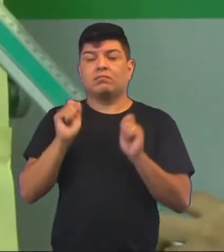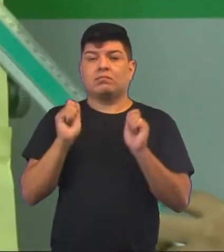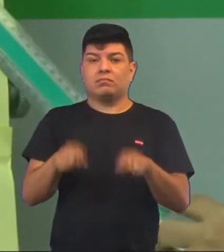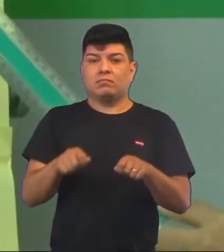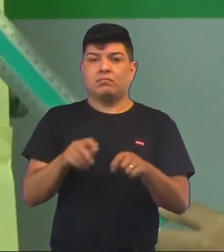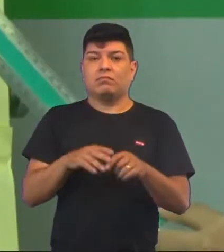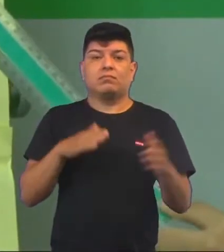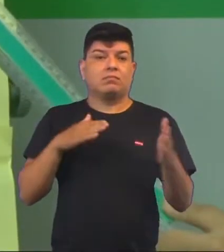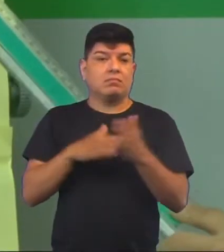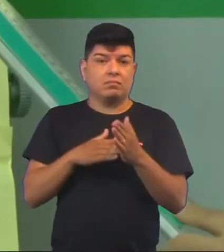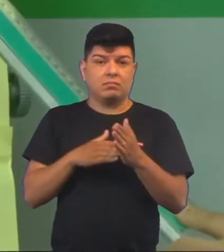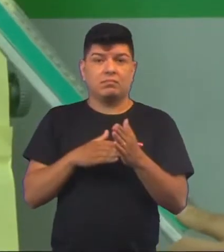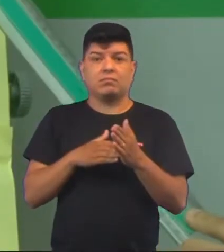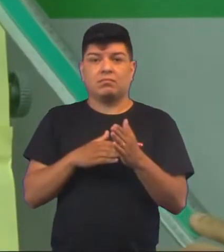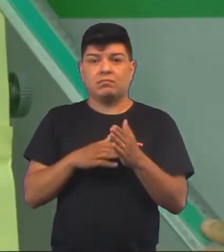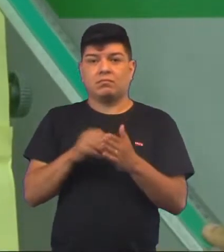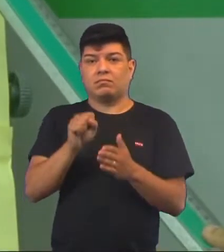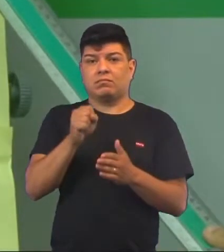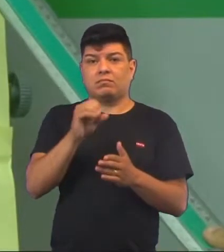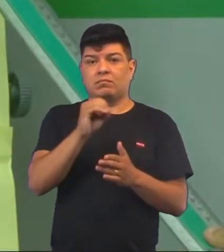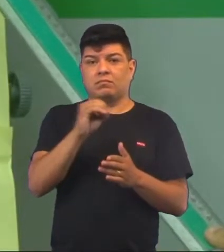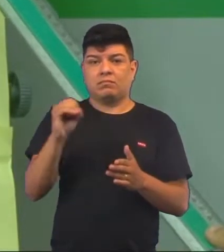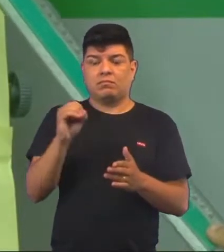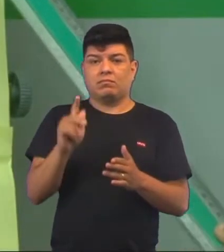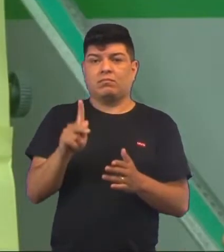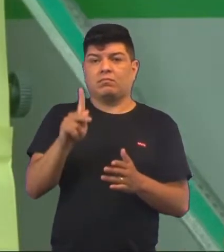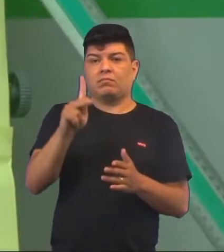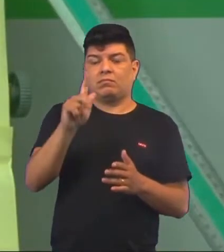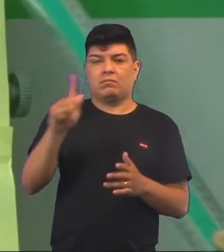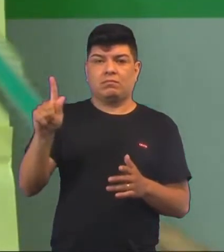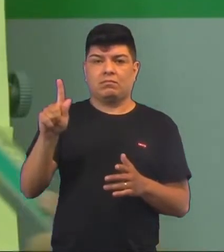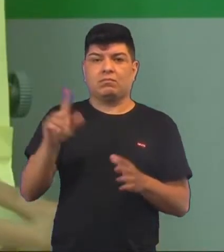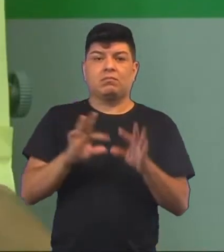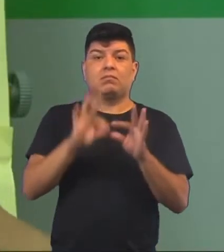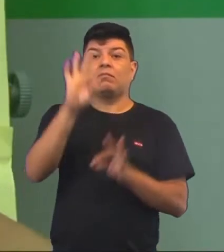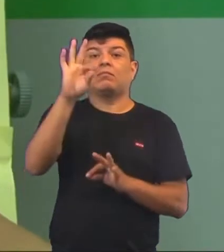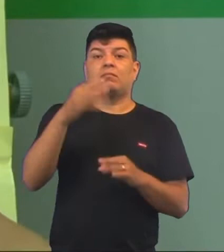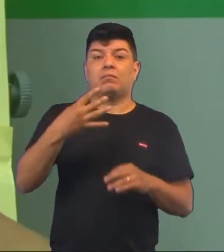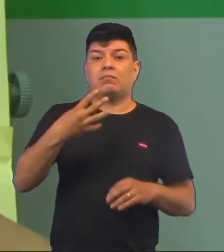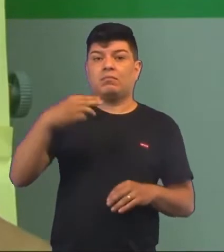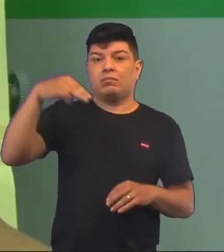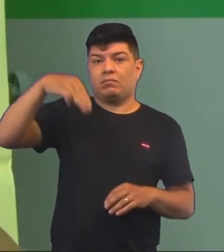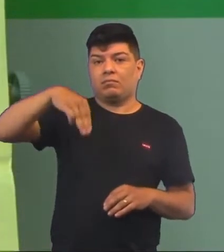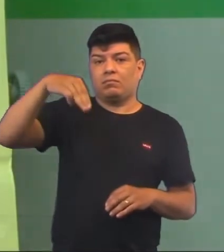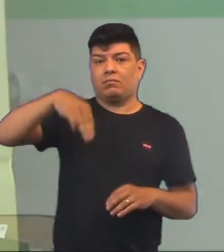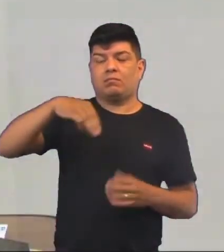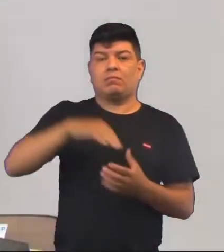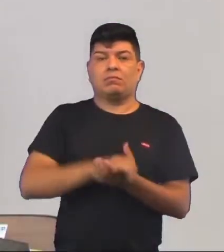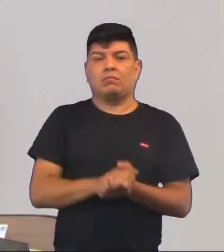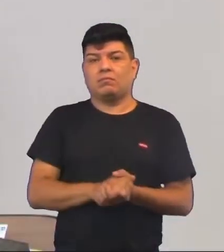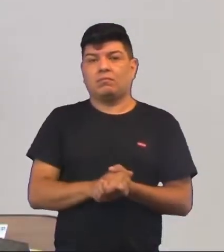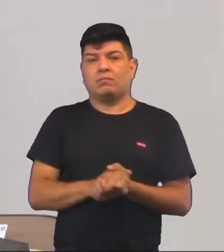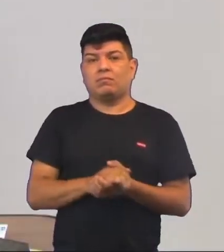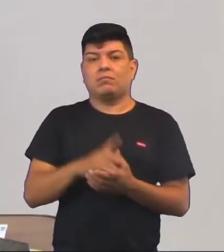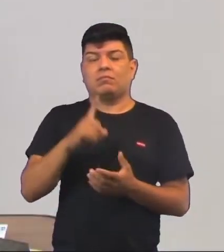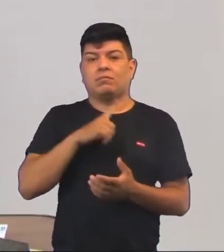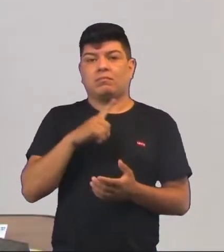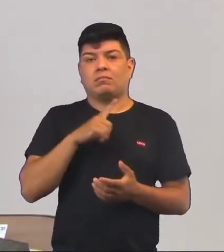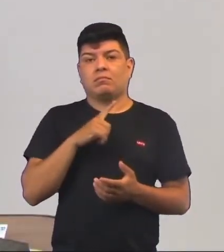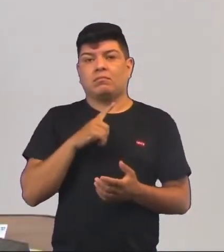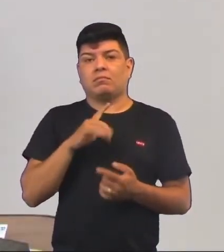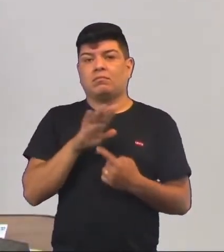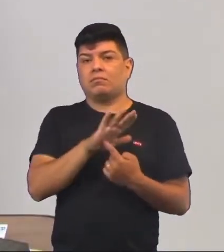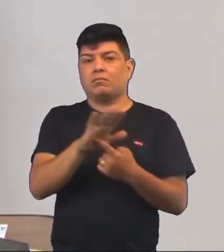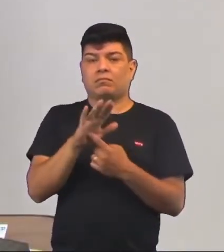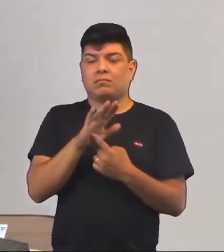pode pesar até 800 quilos e medir 4 metros. Então, a opção que eu tenho para marcar